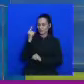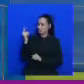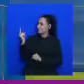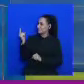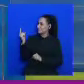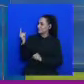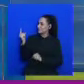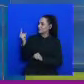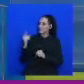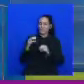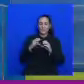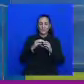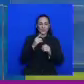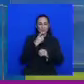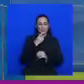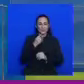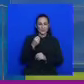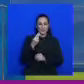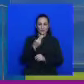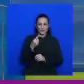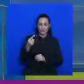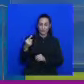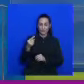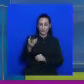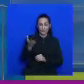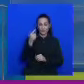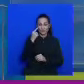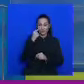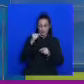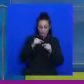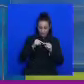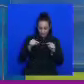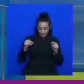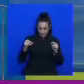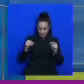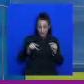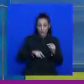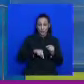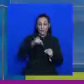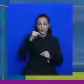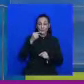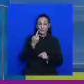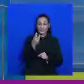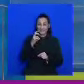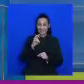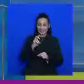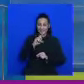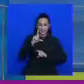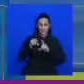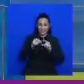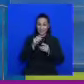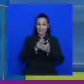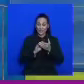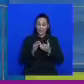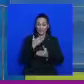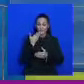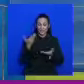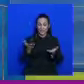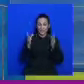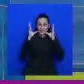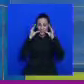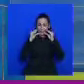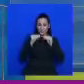vermelha número 21. E vamos confirmar então os 15 números sorteados da Loto Fácil desta